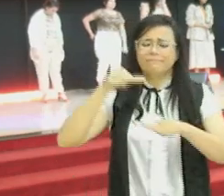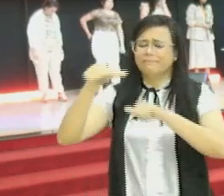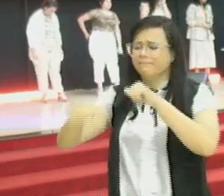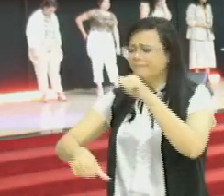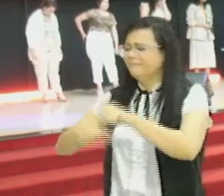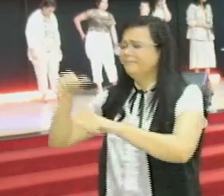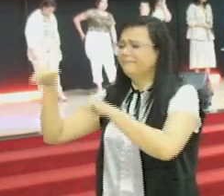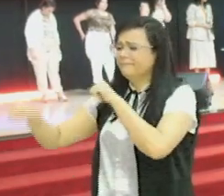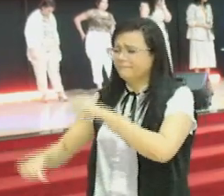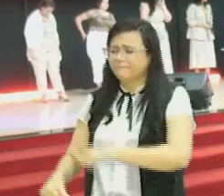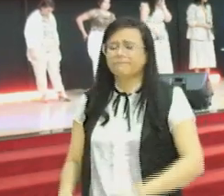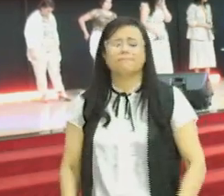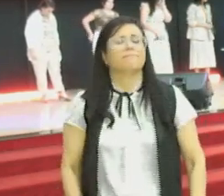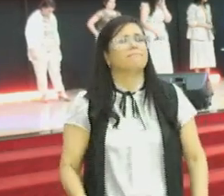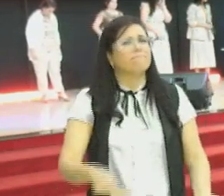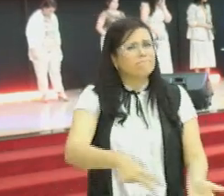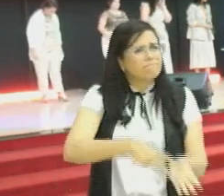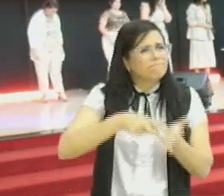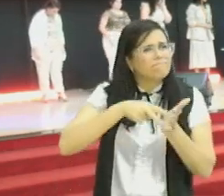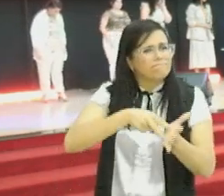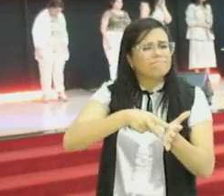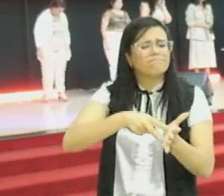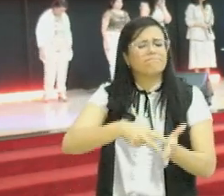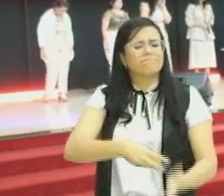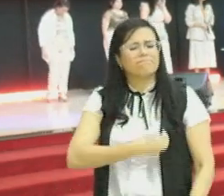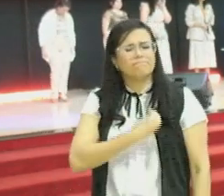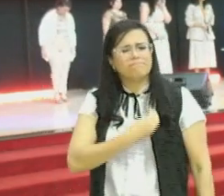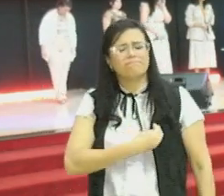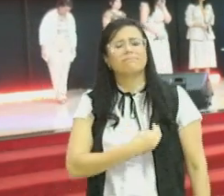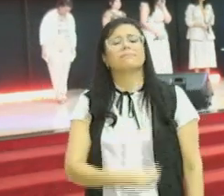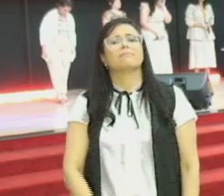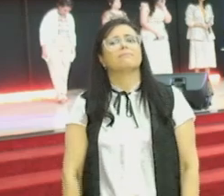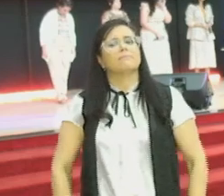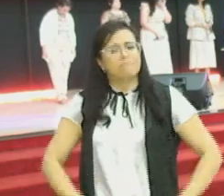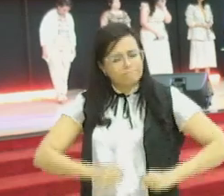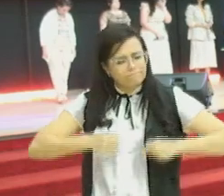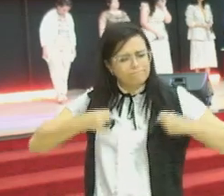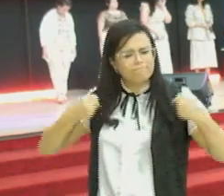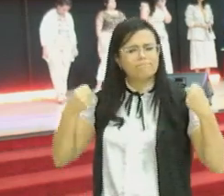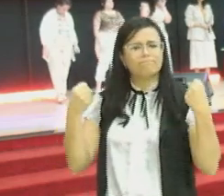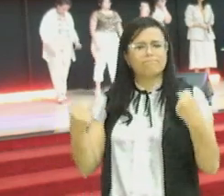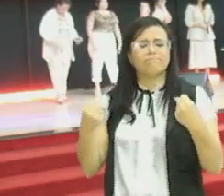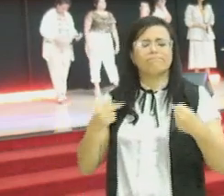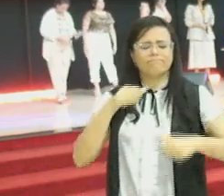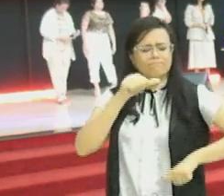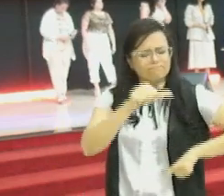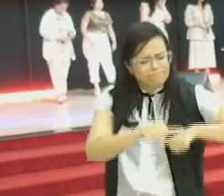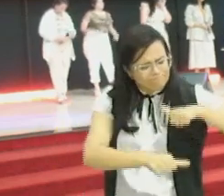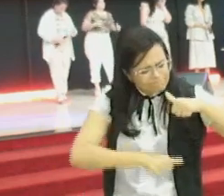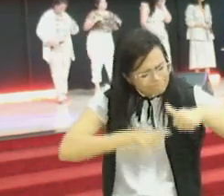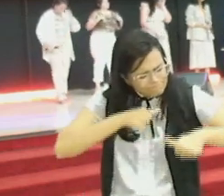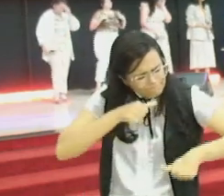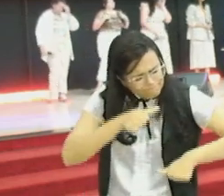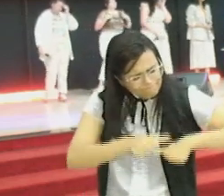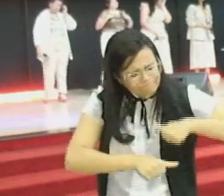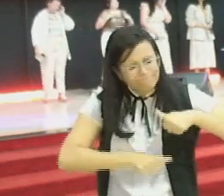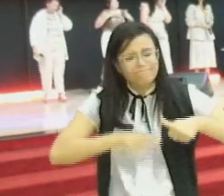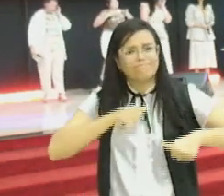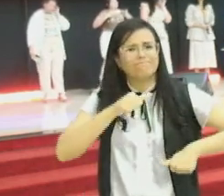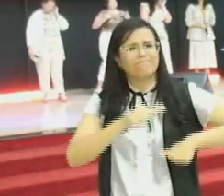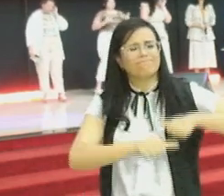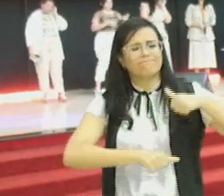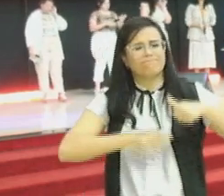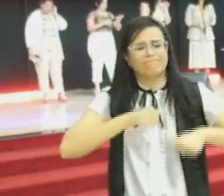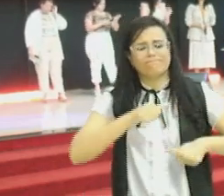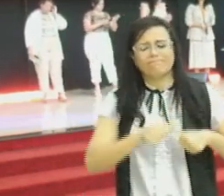nos fortalece, o Senhor é aquele que nos restaura. Eu sei que esta noite o